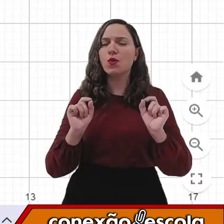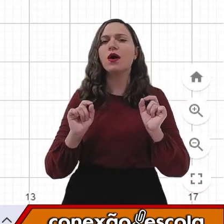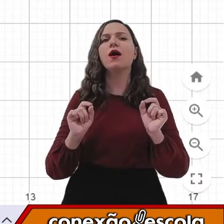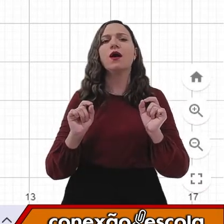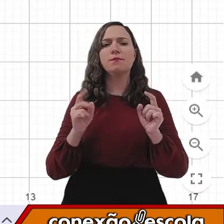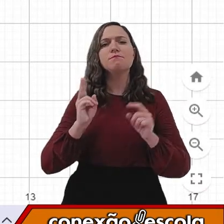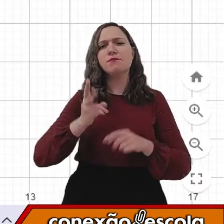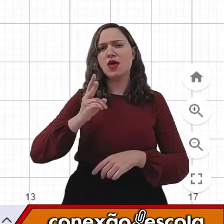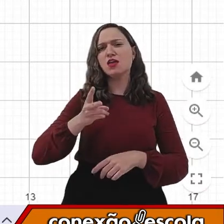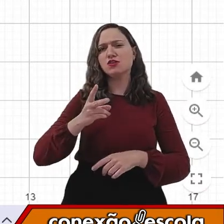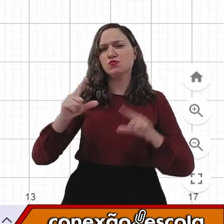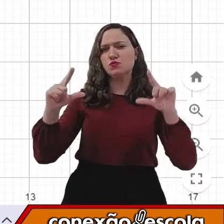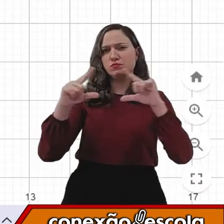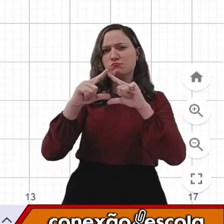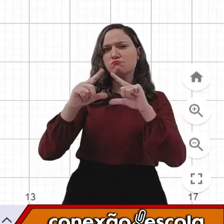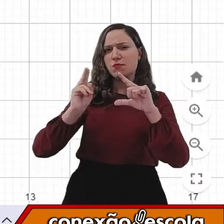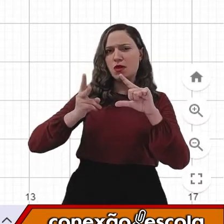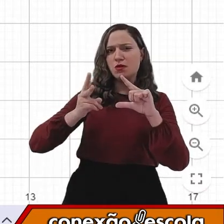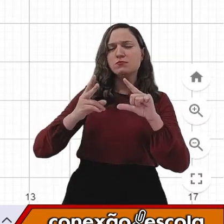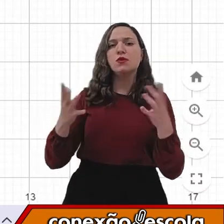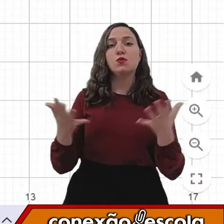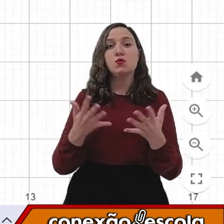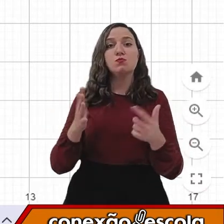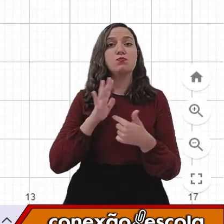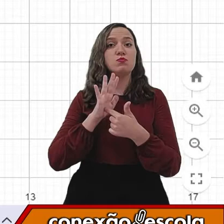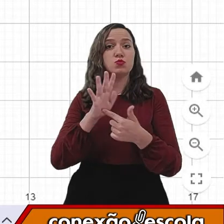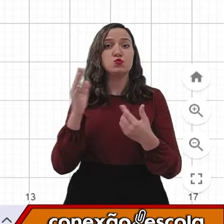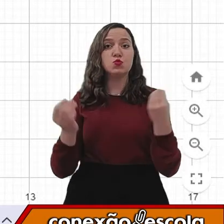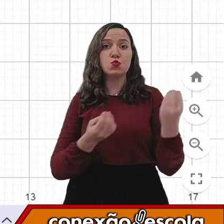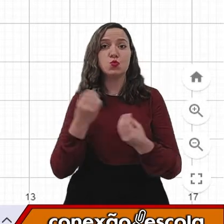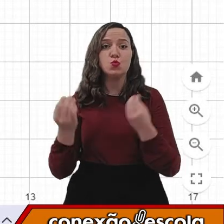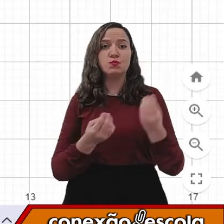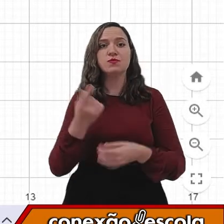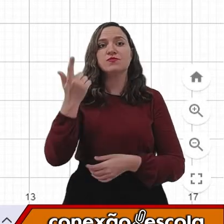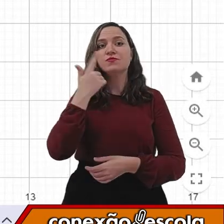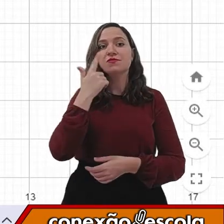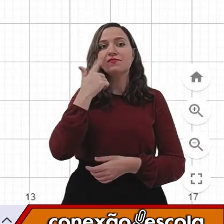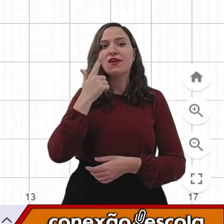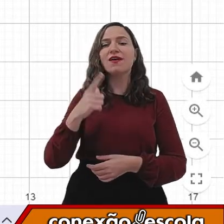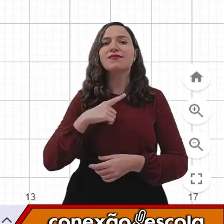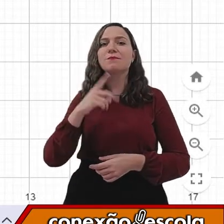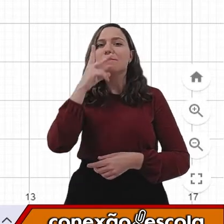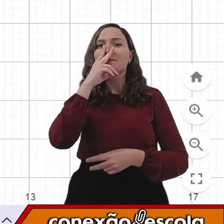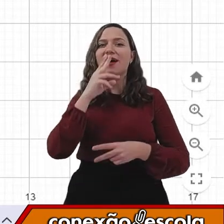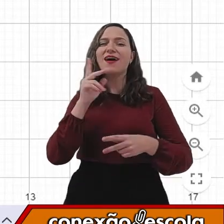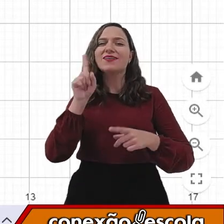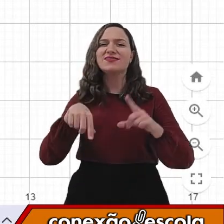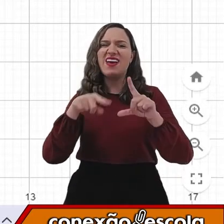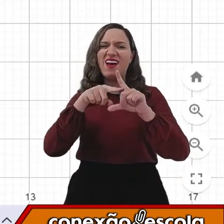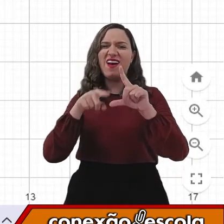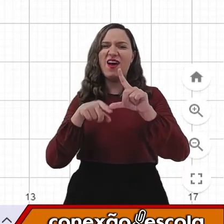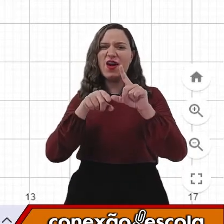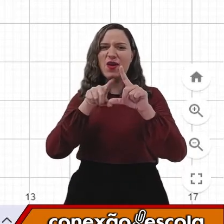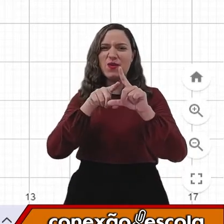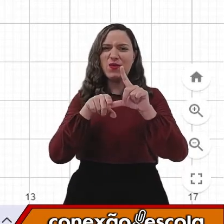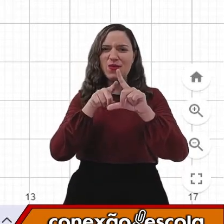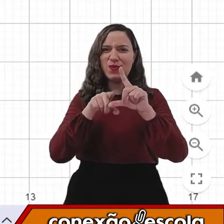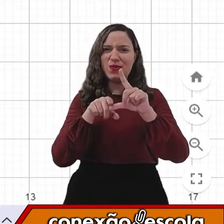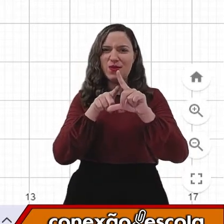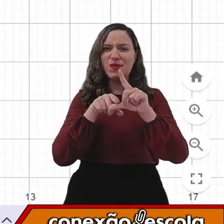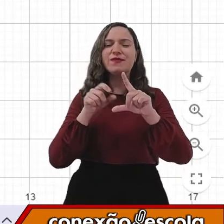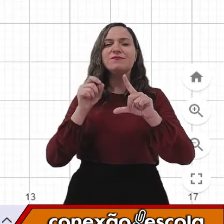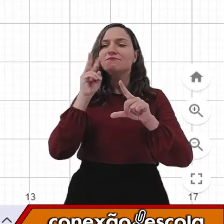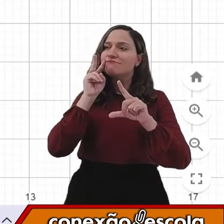mesmo triângulo. E nós vamos fazer aqui, ó. Nós vamos vir no ícone que lembra de um ângulo, aqui no GeoGebra, e